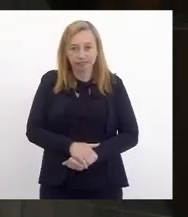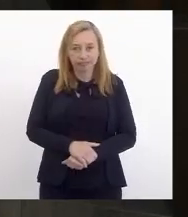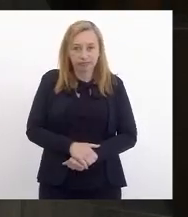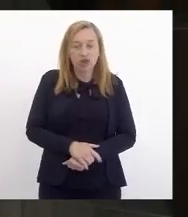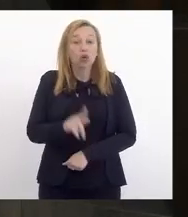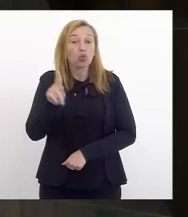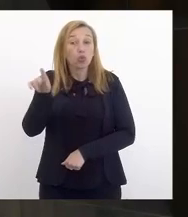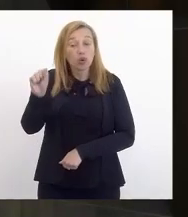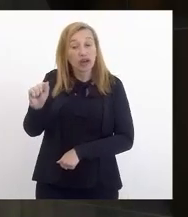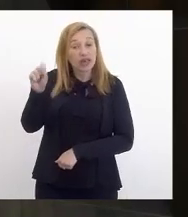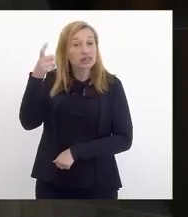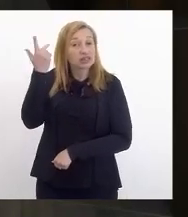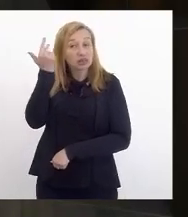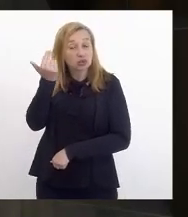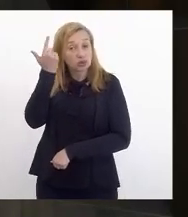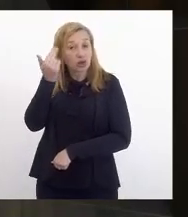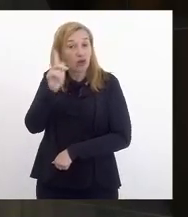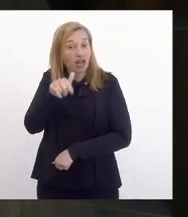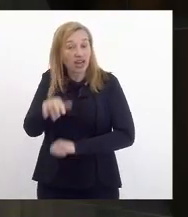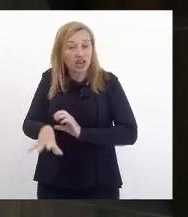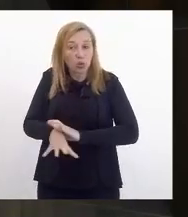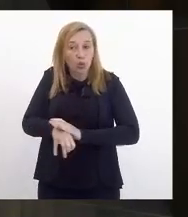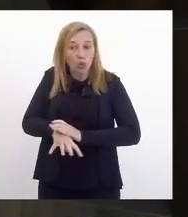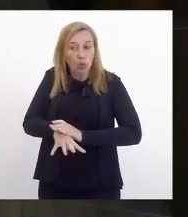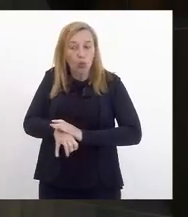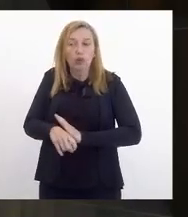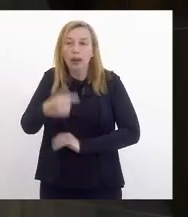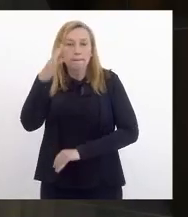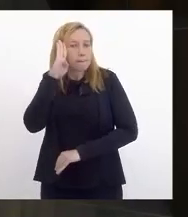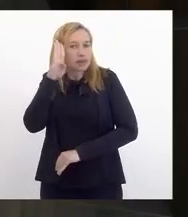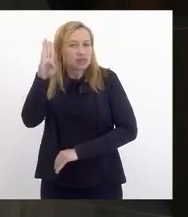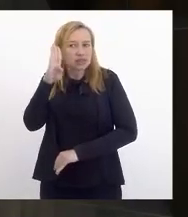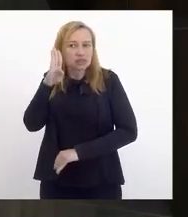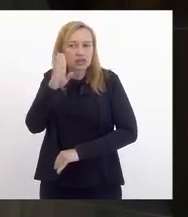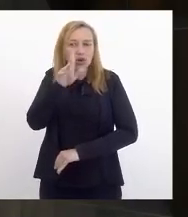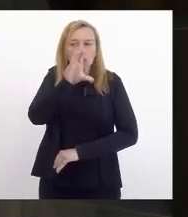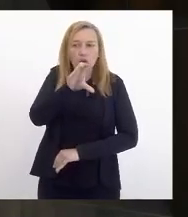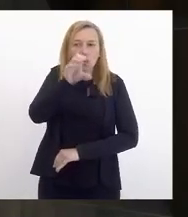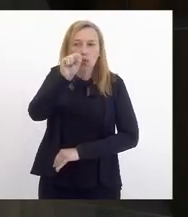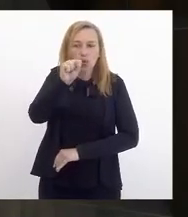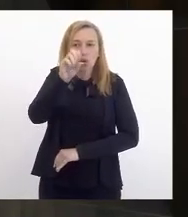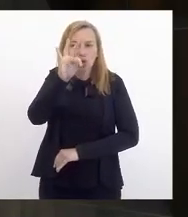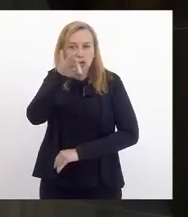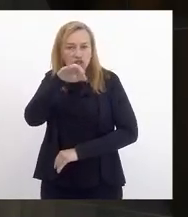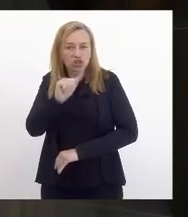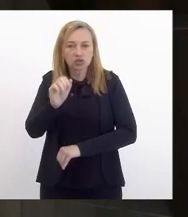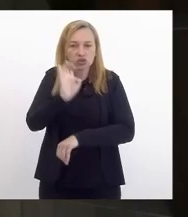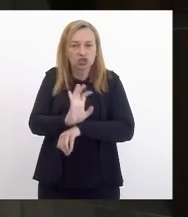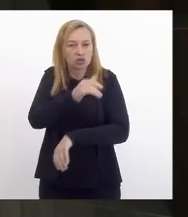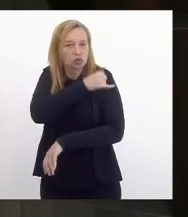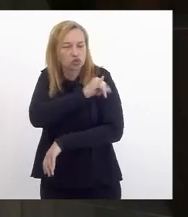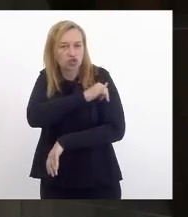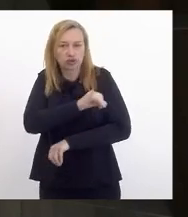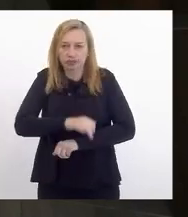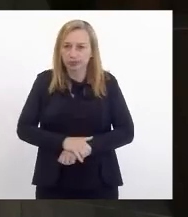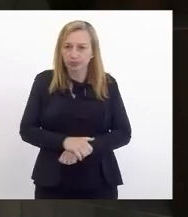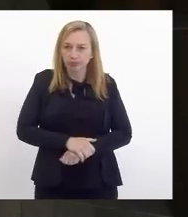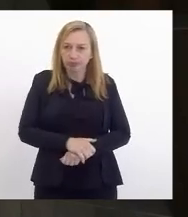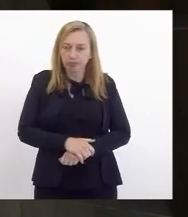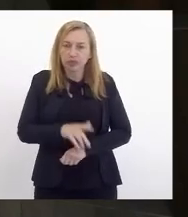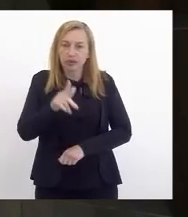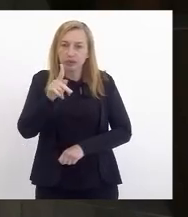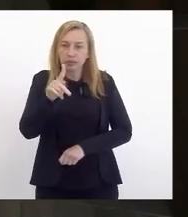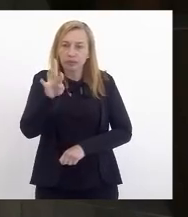gás natural é extraído principalmente das costas do estado do Rio de Janeiro, do